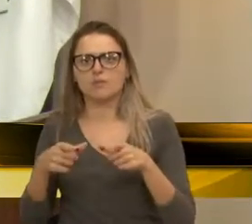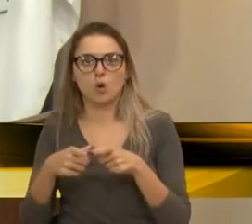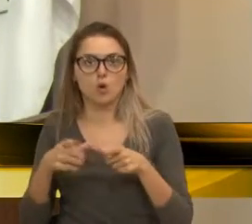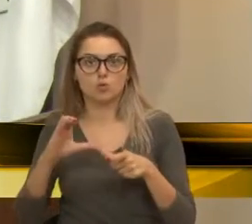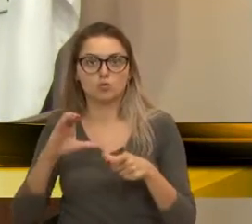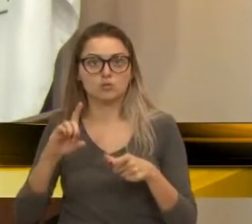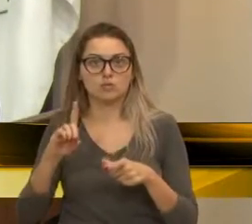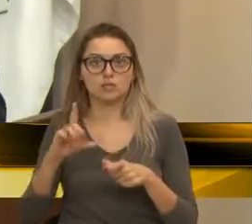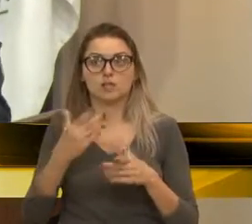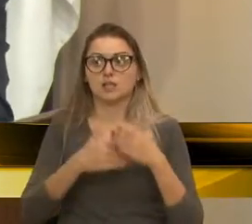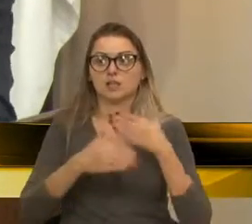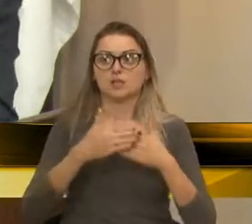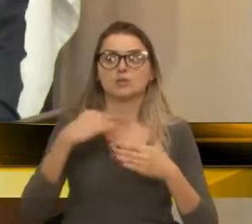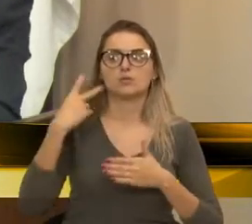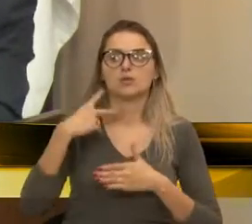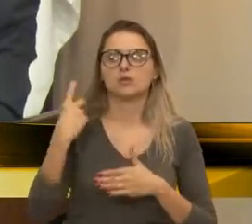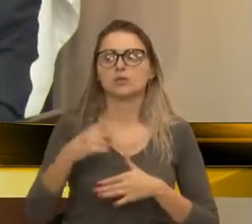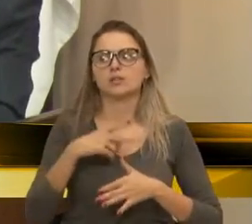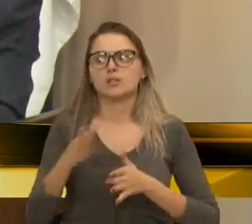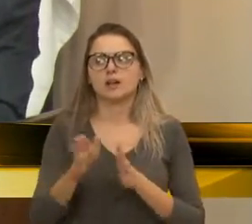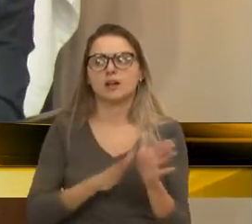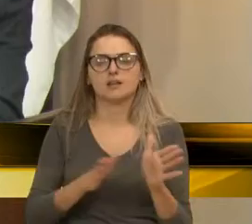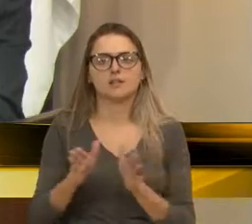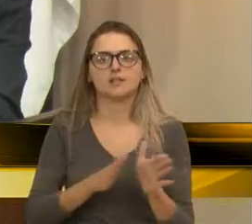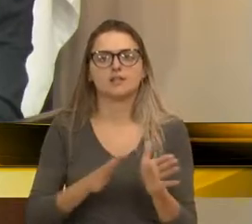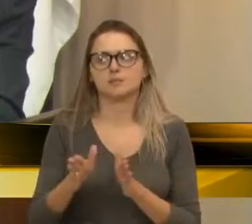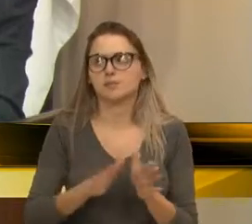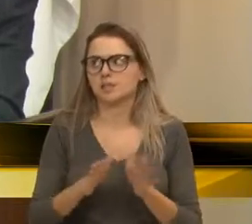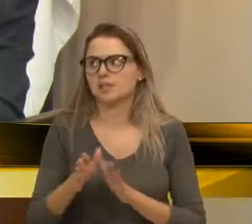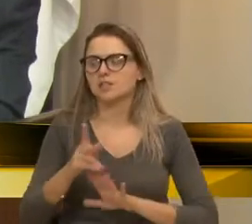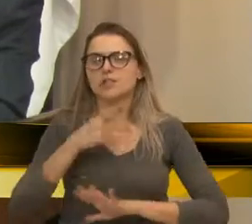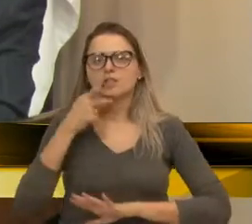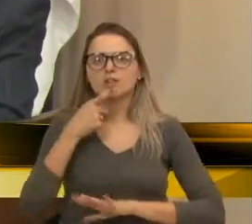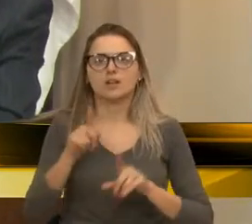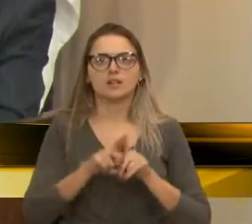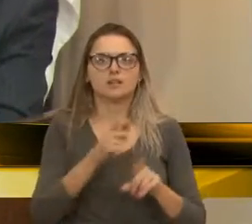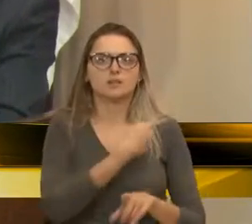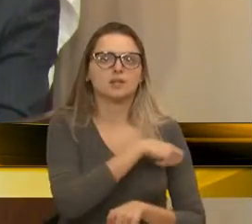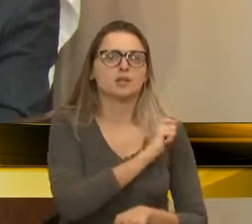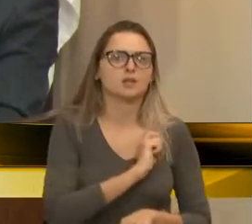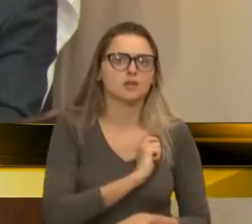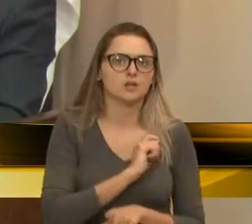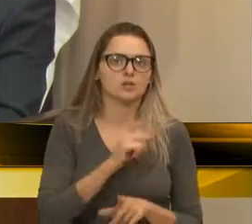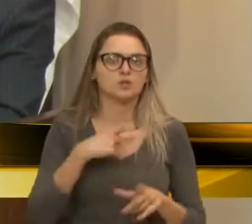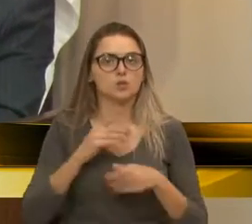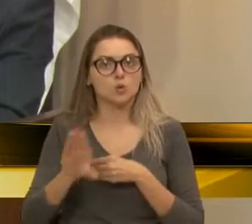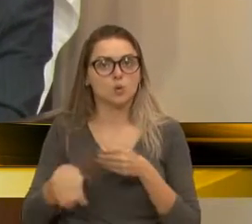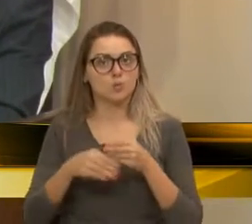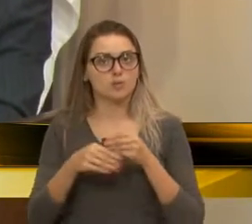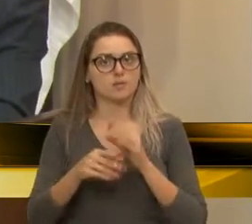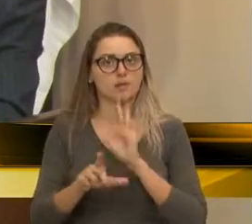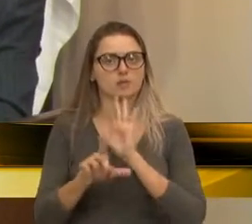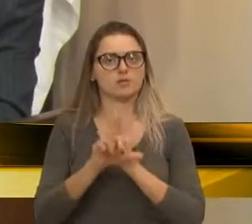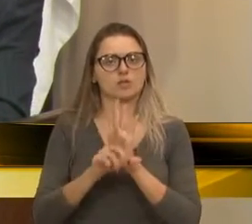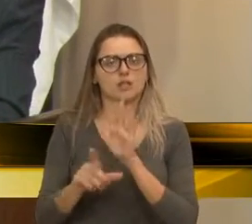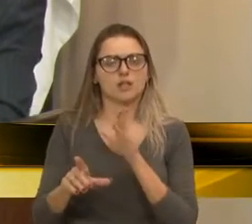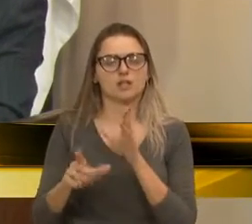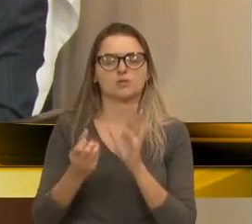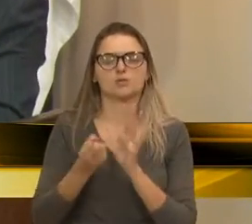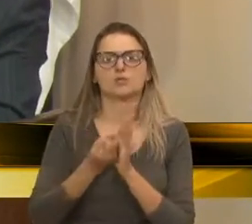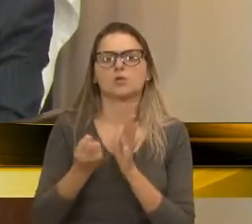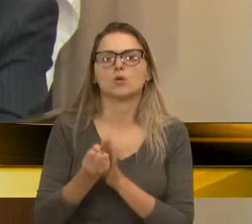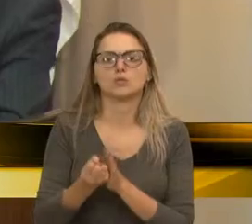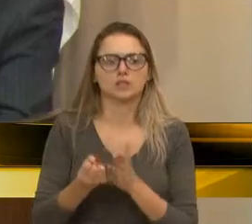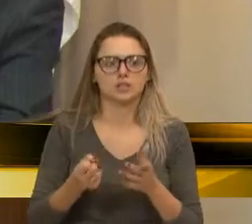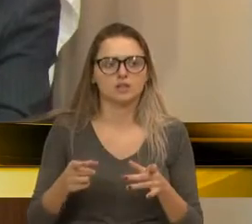vereadores dessa casa tivessem acesso a isso. Trata a auditoria também dos aditivos que foram feitos, né, principalmente na questão